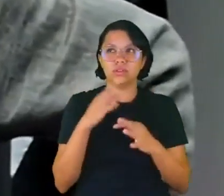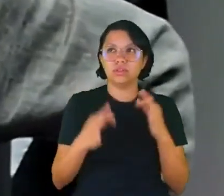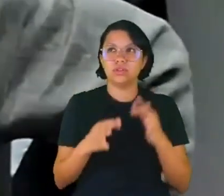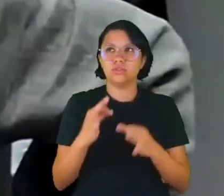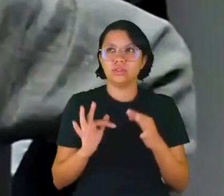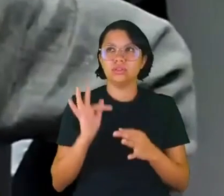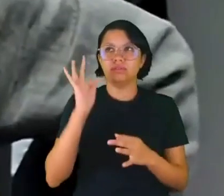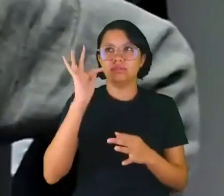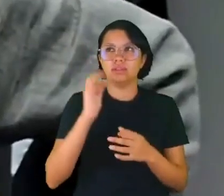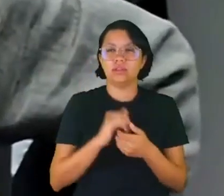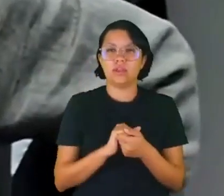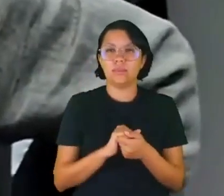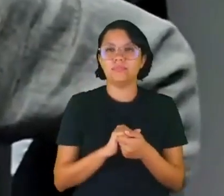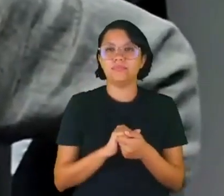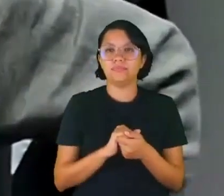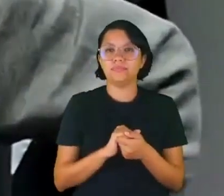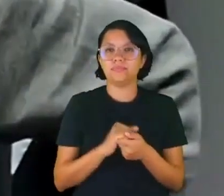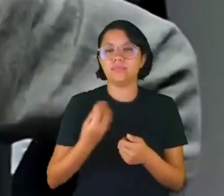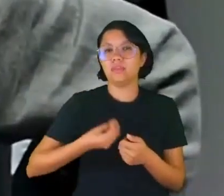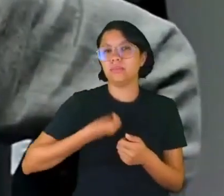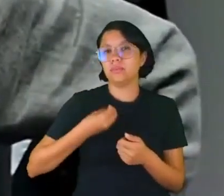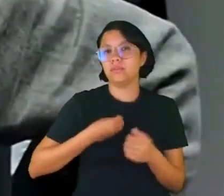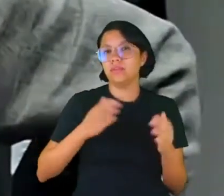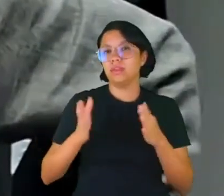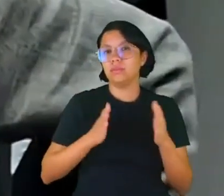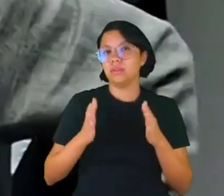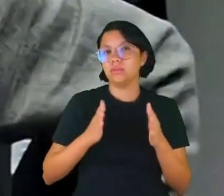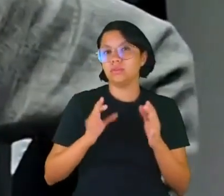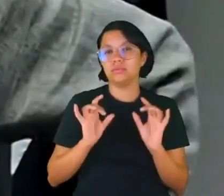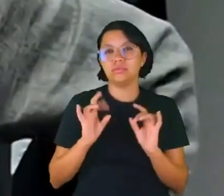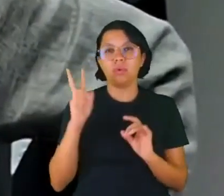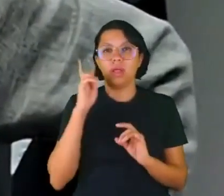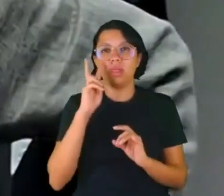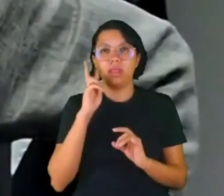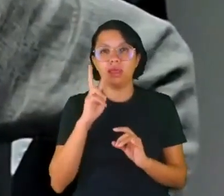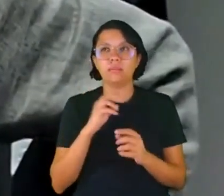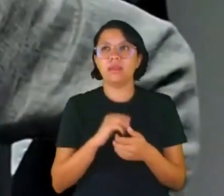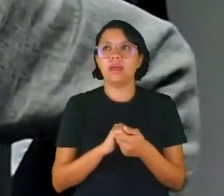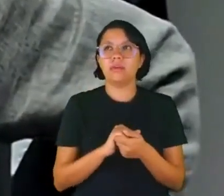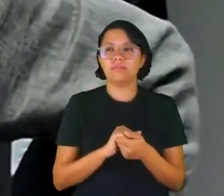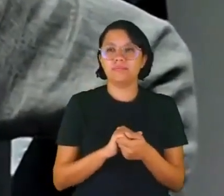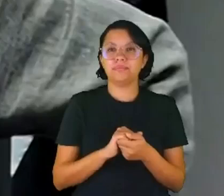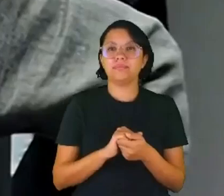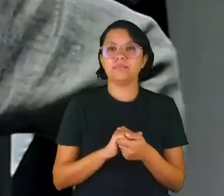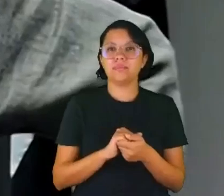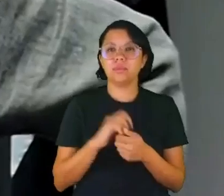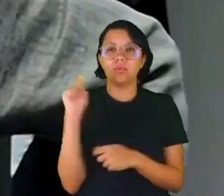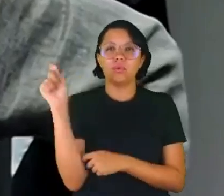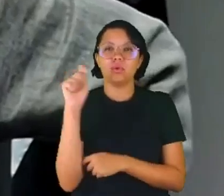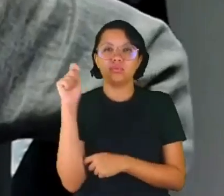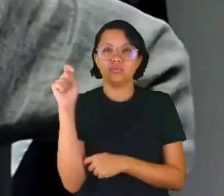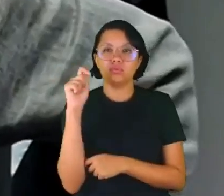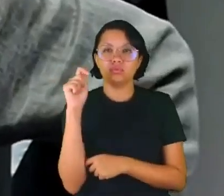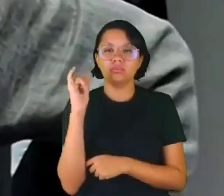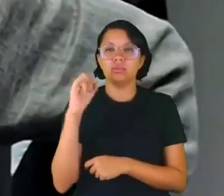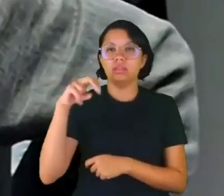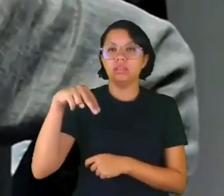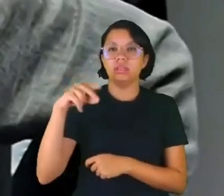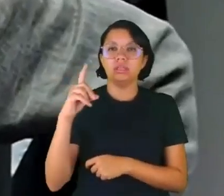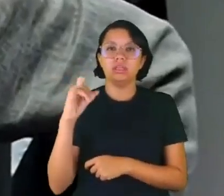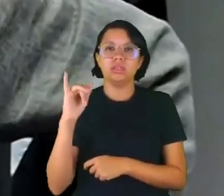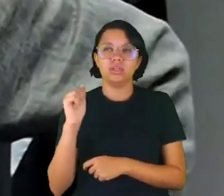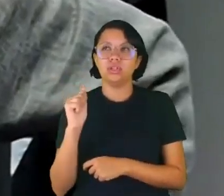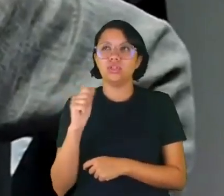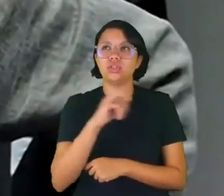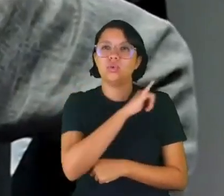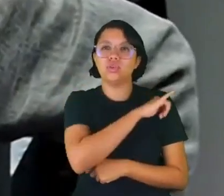do clima é terrível, que nós estamos vivendo uma situação, basta lembrar o Rio Grande do Sul, Líbia. Domingo passado, o Rio de Janeiro fez